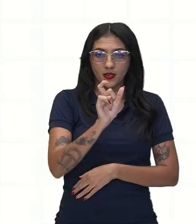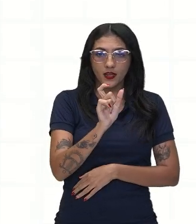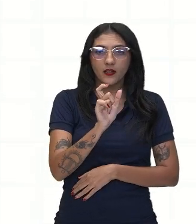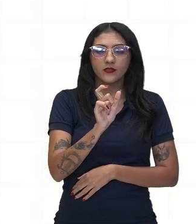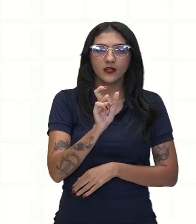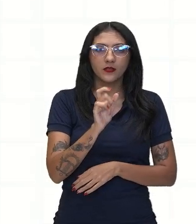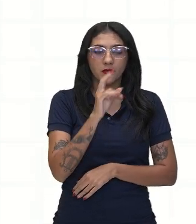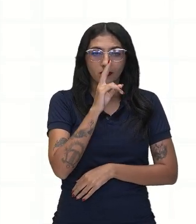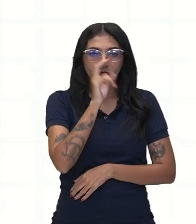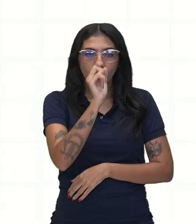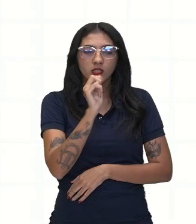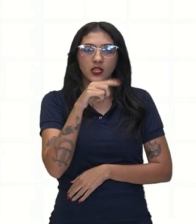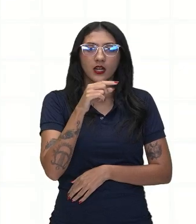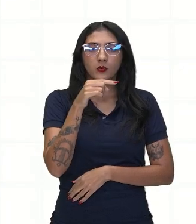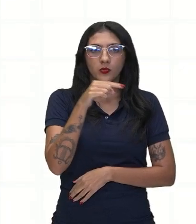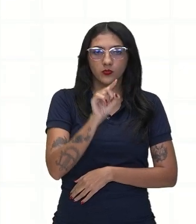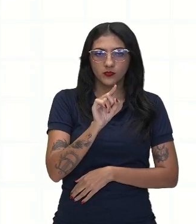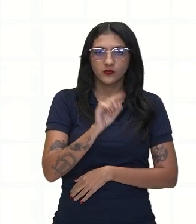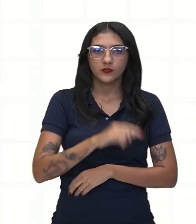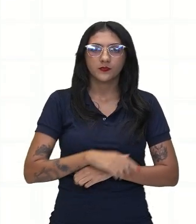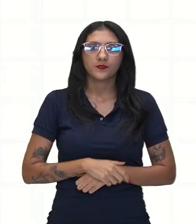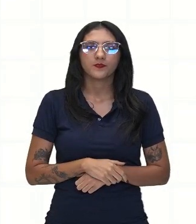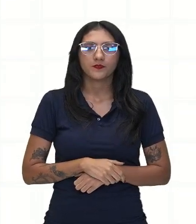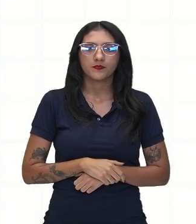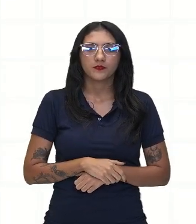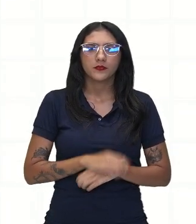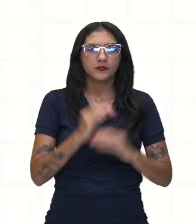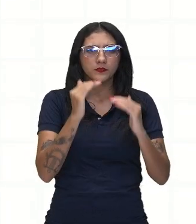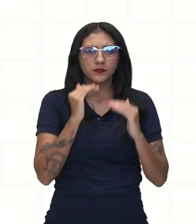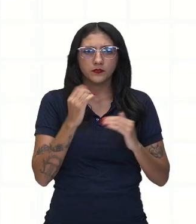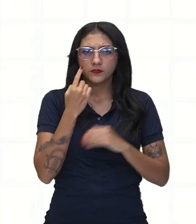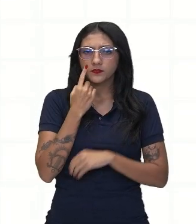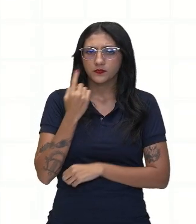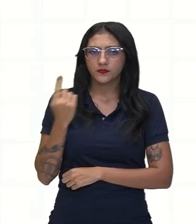acentuada, perfeito? Armazém, né? Como é que eu separo?